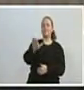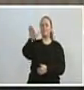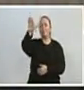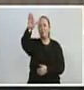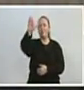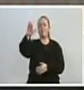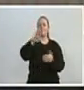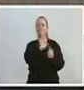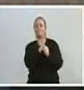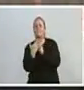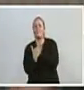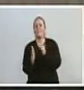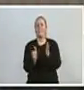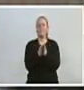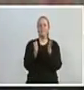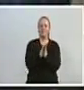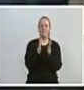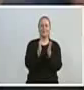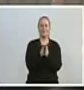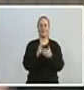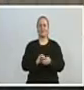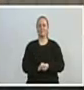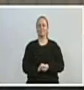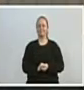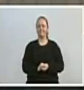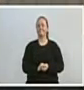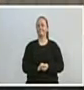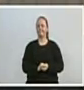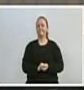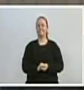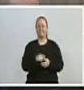bairros da cidade, numa cidade dividida em